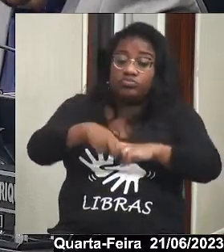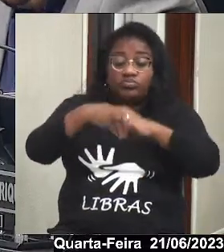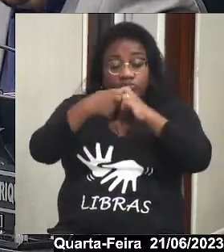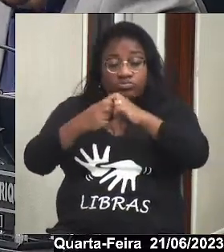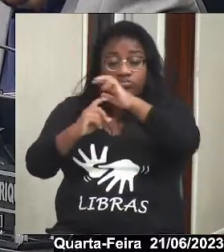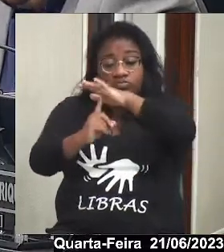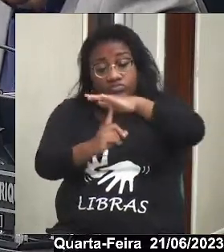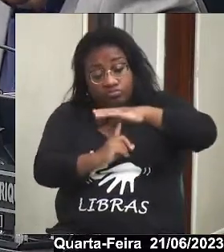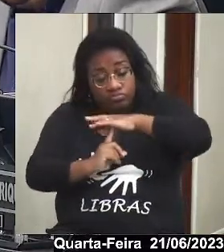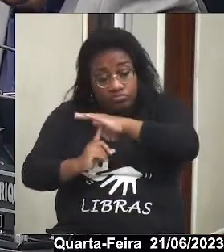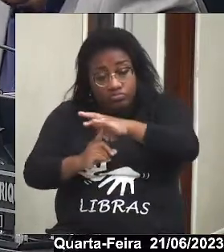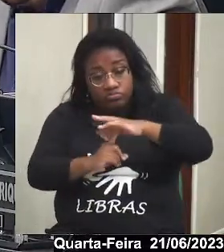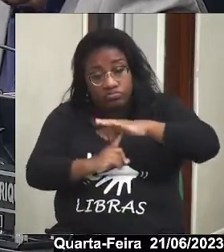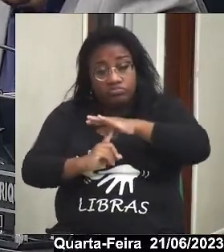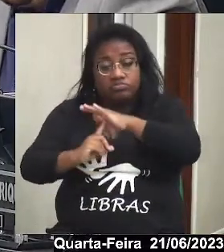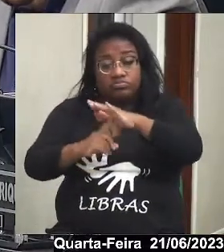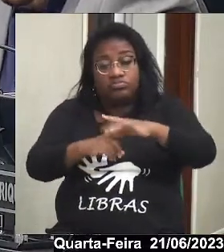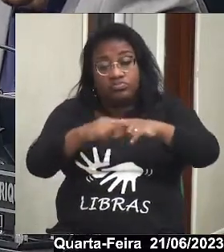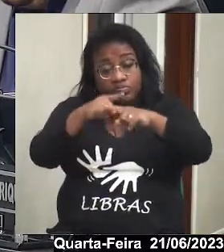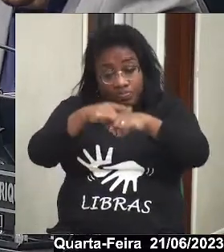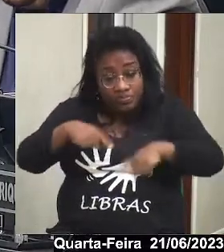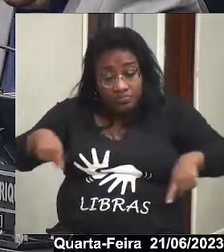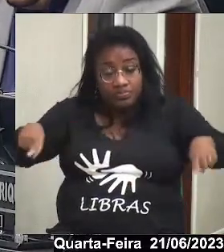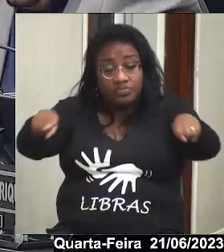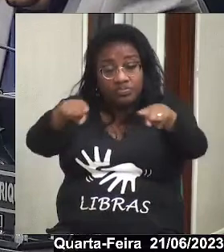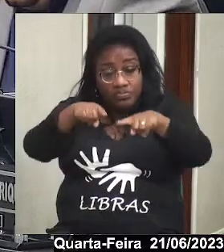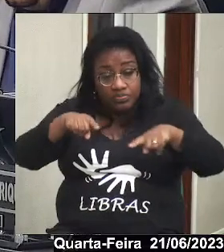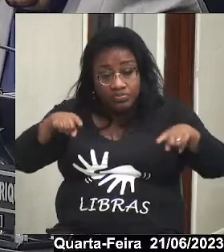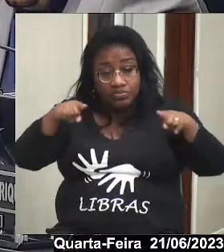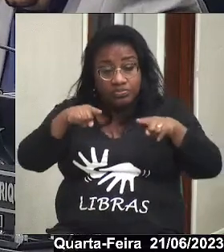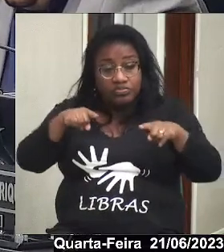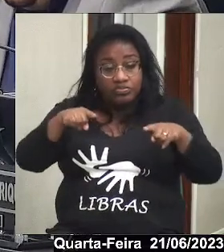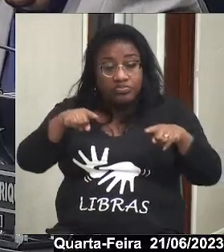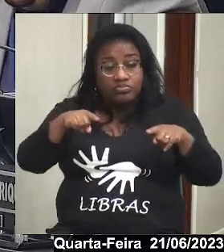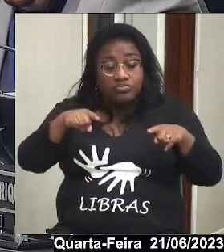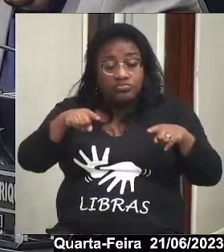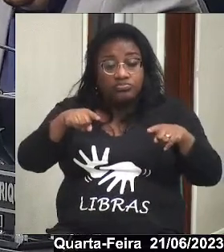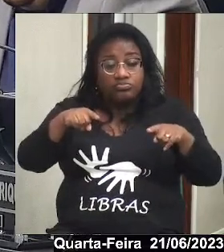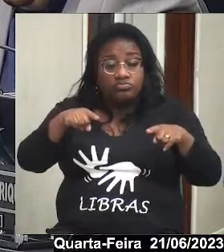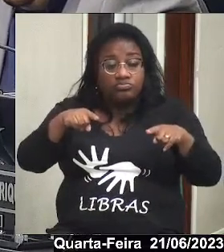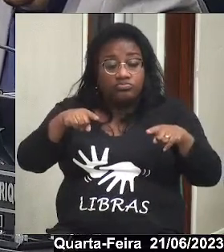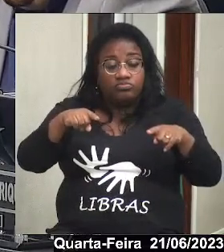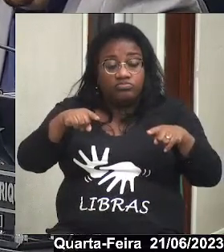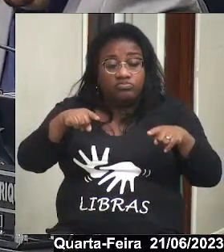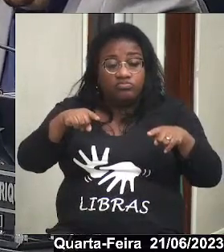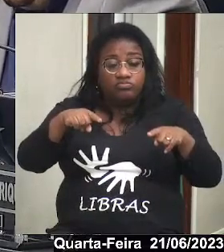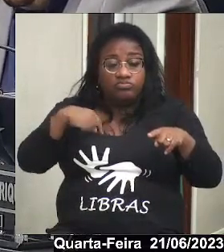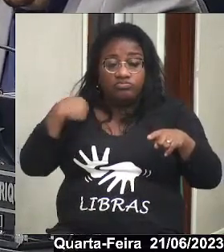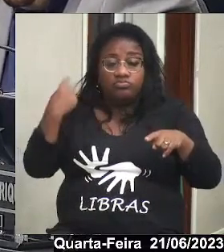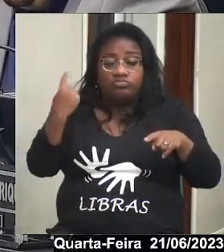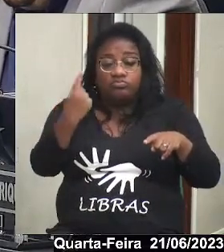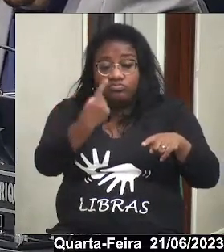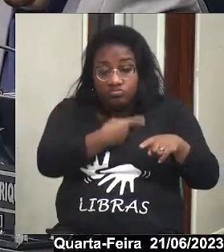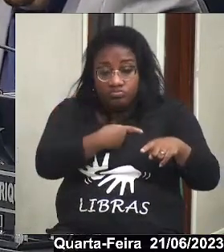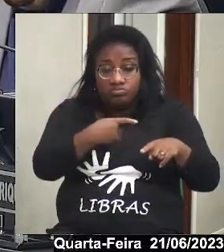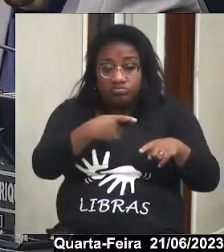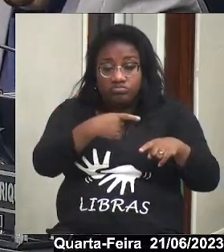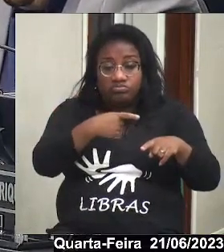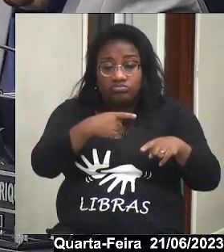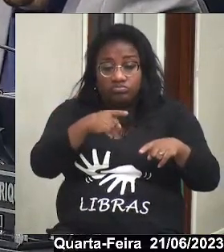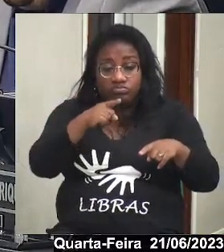causa dos artistas, existe Embu das Artes por causa dos feirantes. Então, os nossos